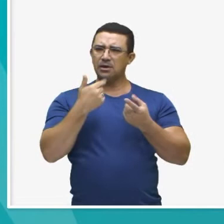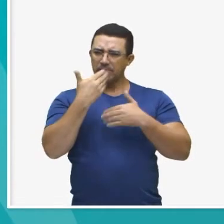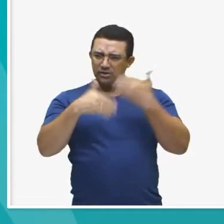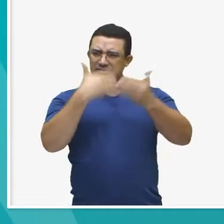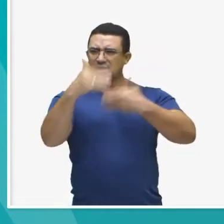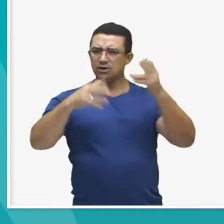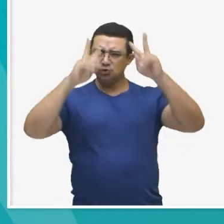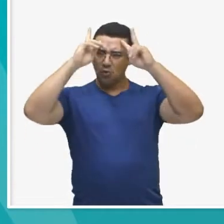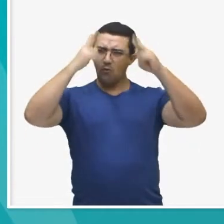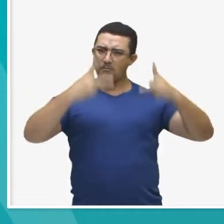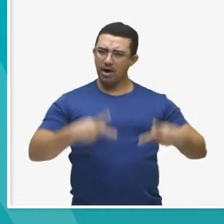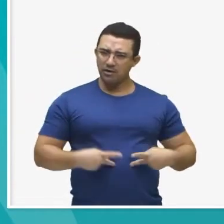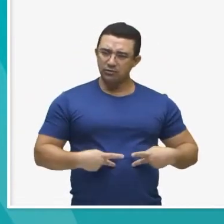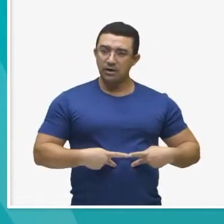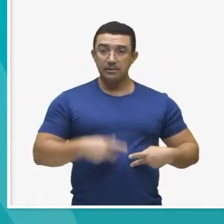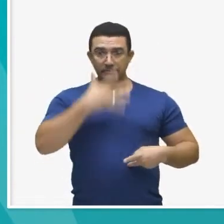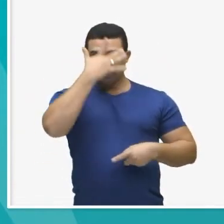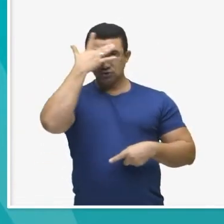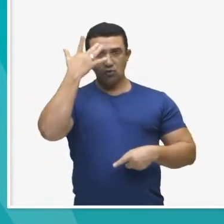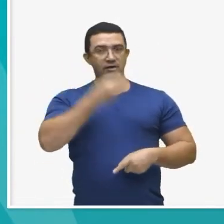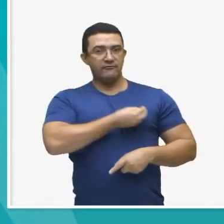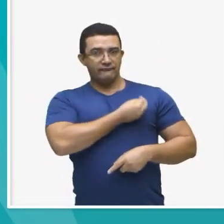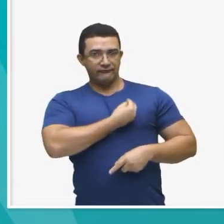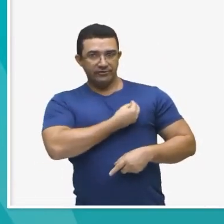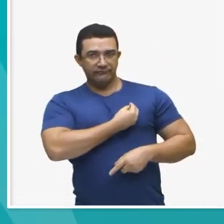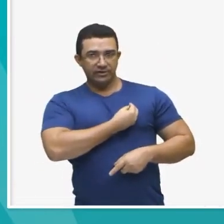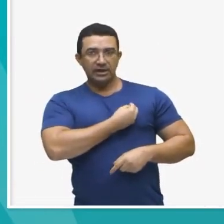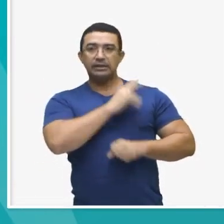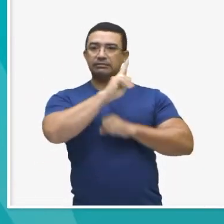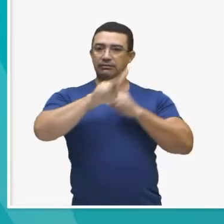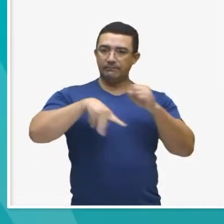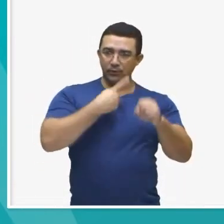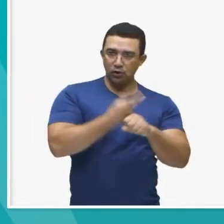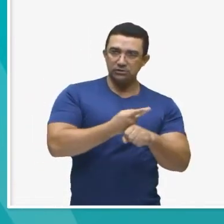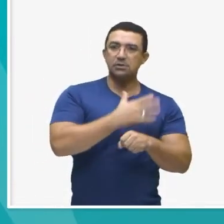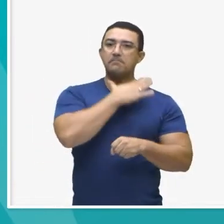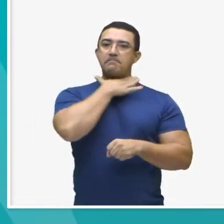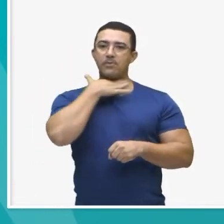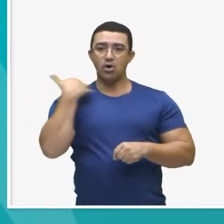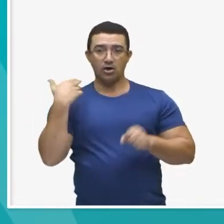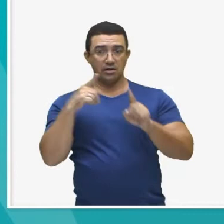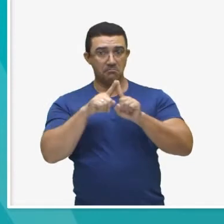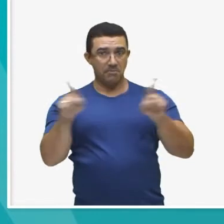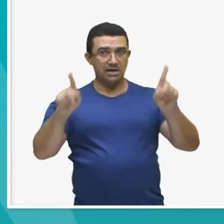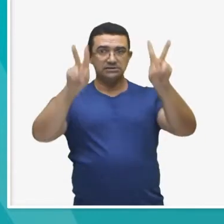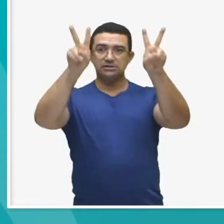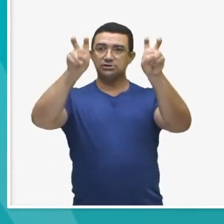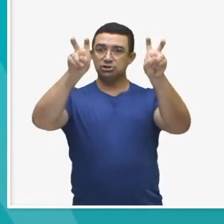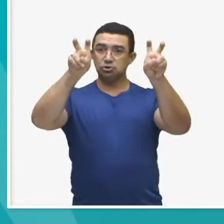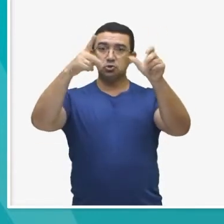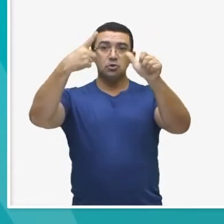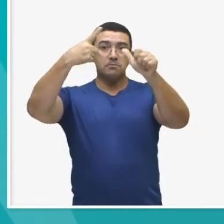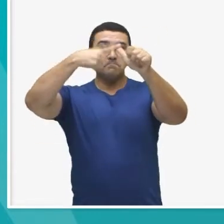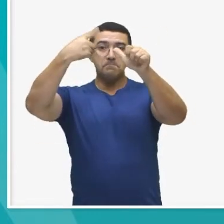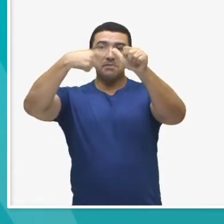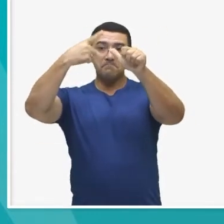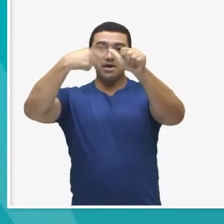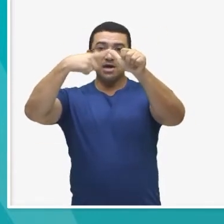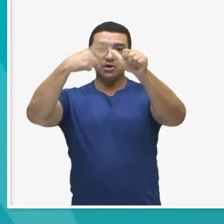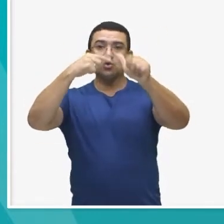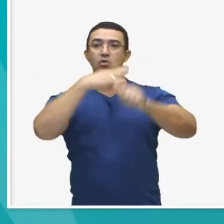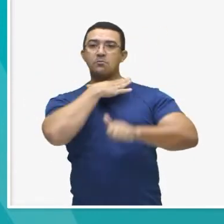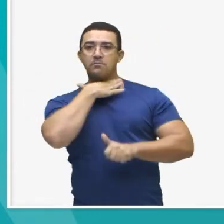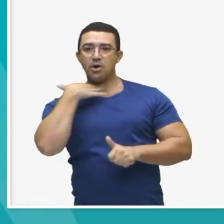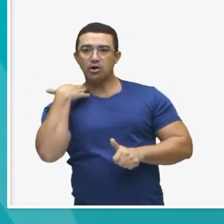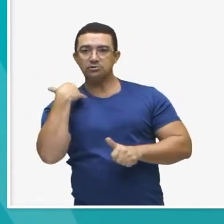né, você vive para depois morrer. Entretanto, aqui no título a gente tem primeiro a morte, morte e